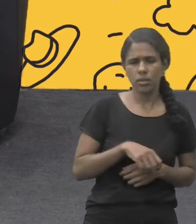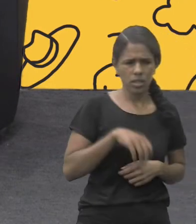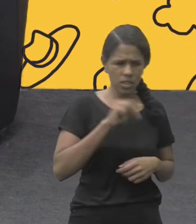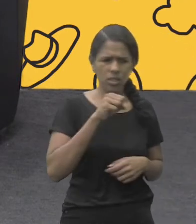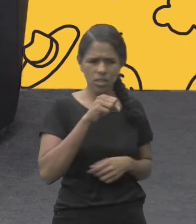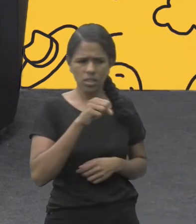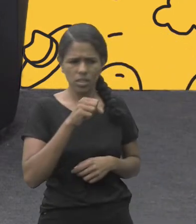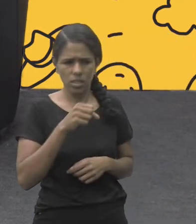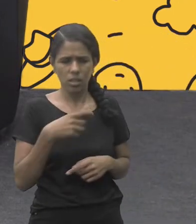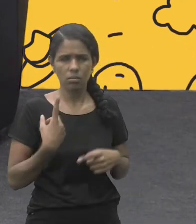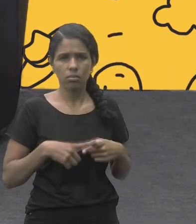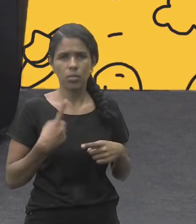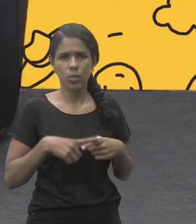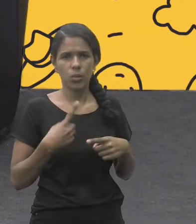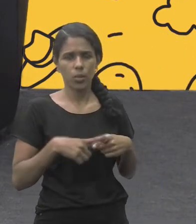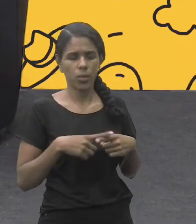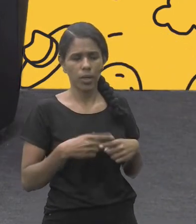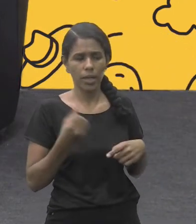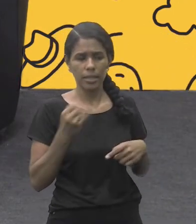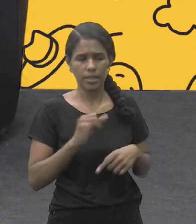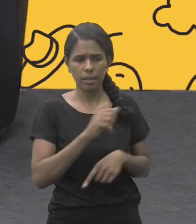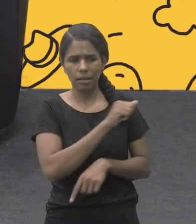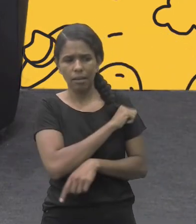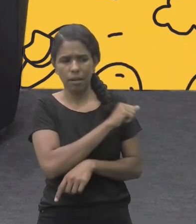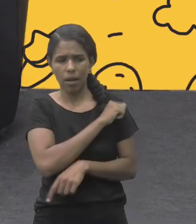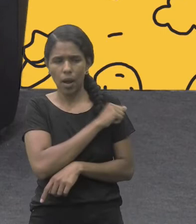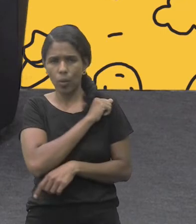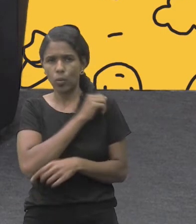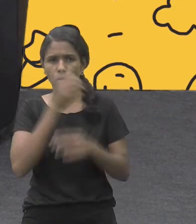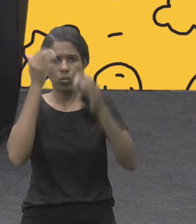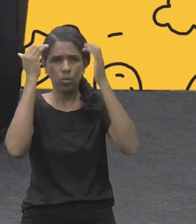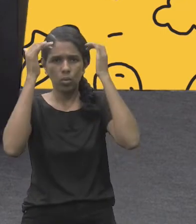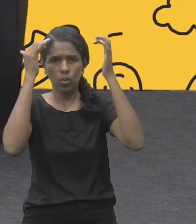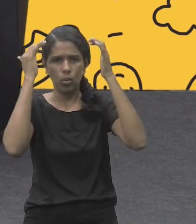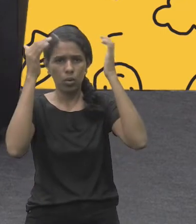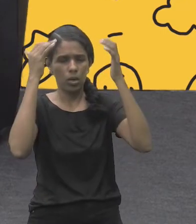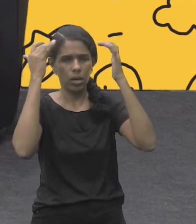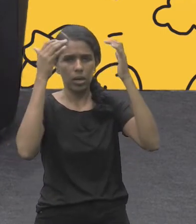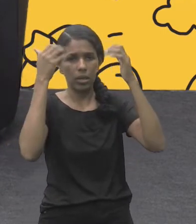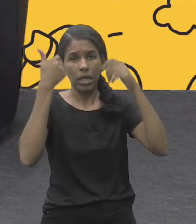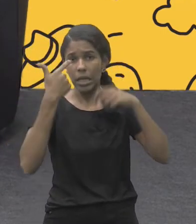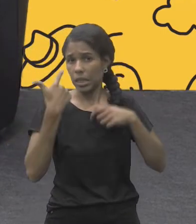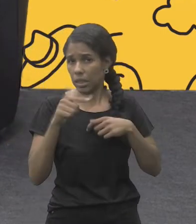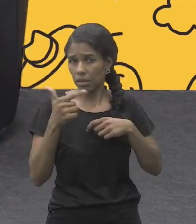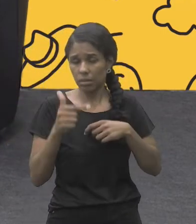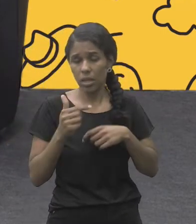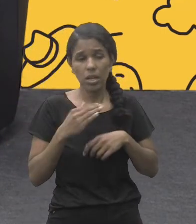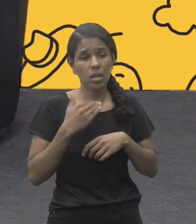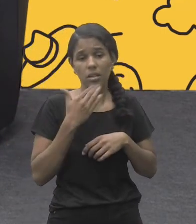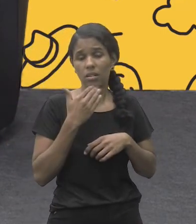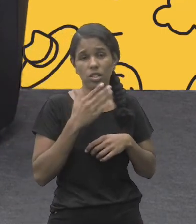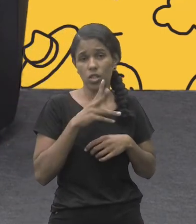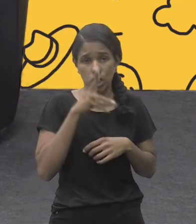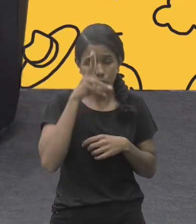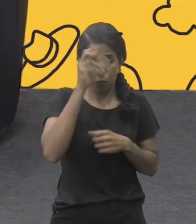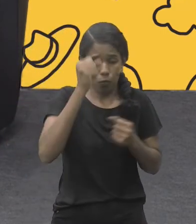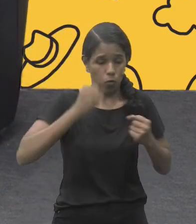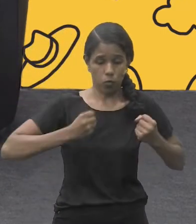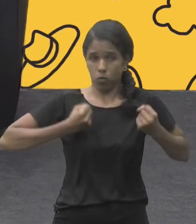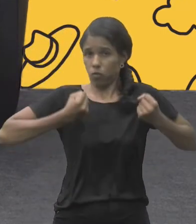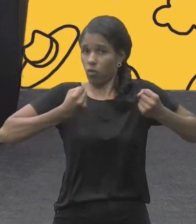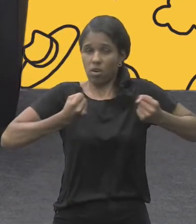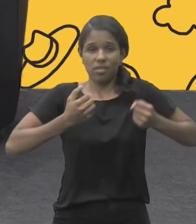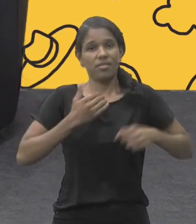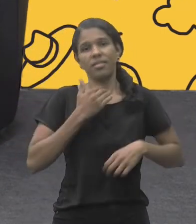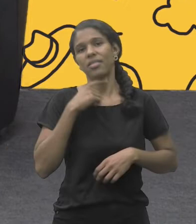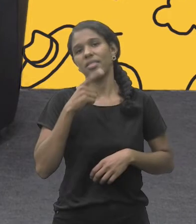nessa modalidade, você não adianta você ser forte, né? Ser grandão, né? Ter esse tamanho, né? Isso aí nada